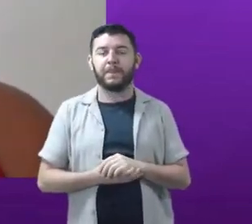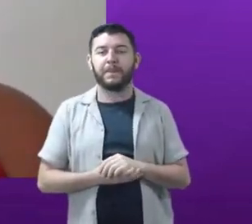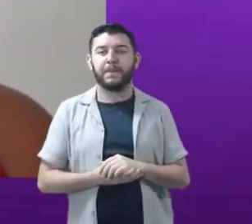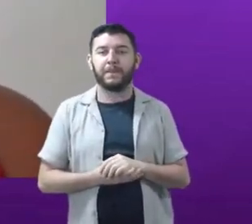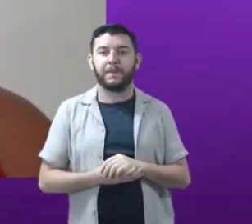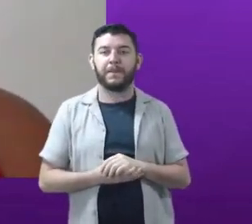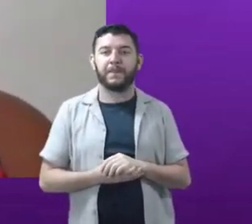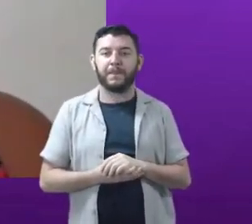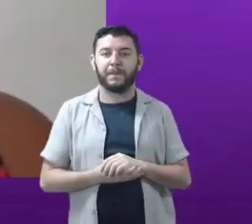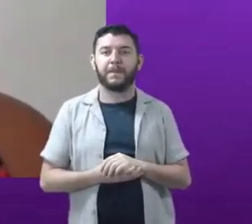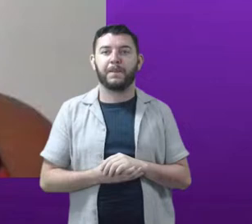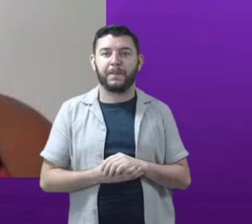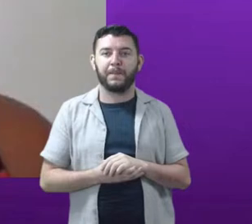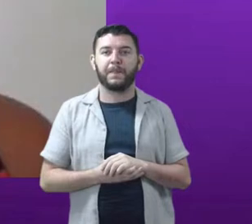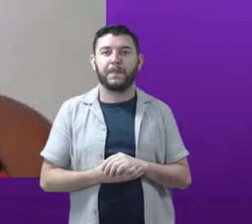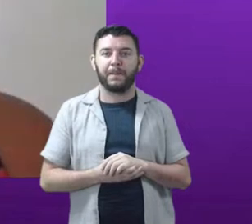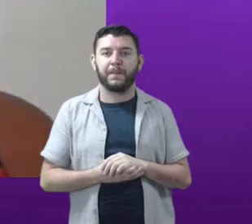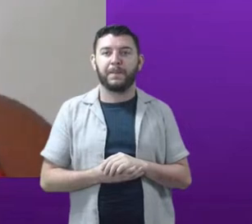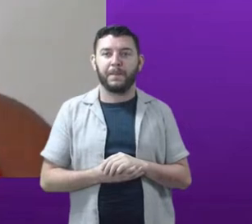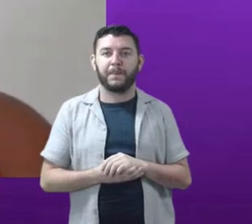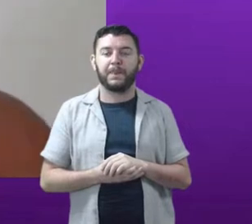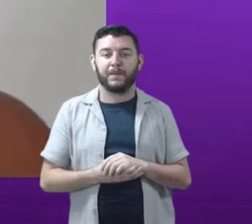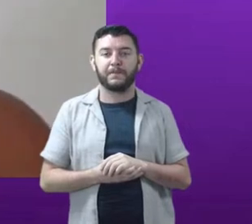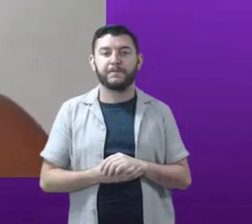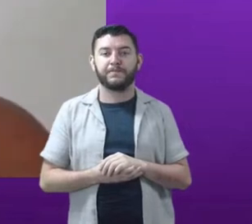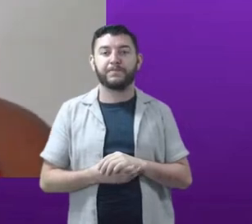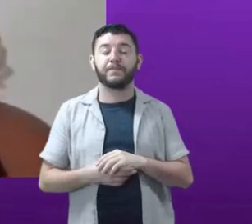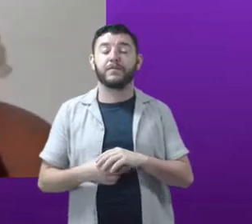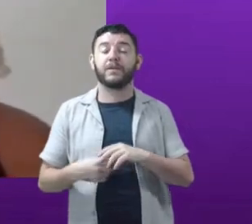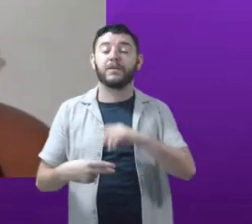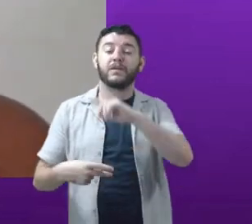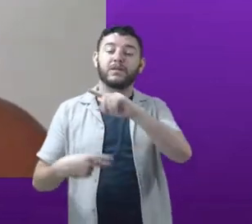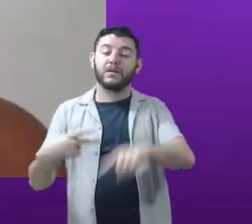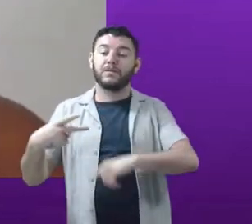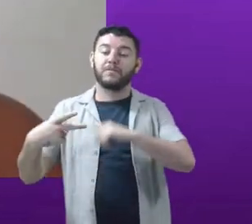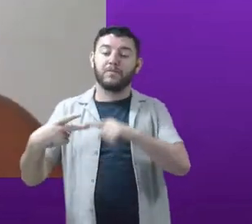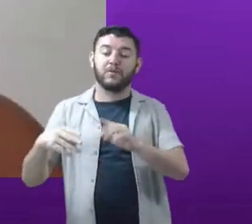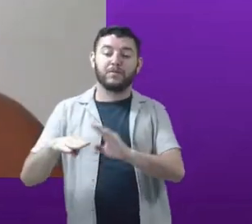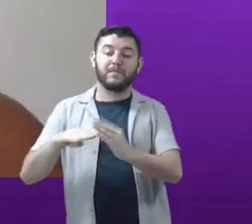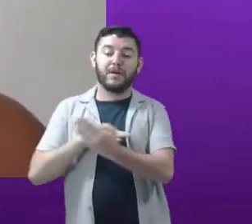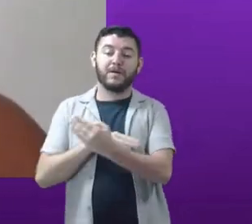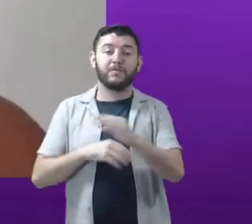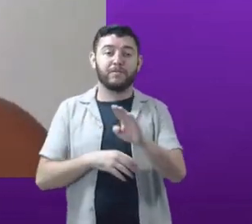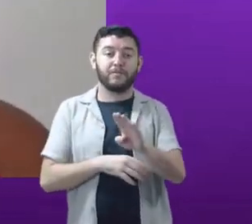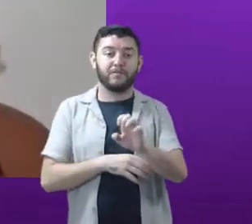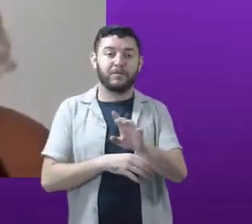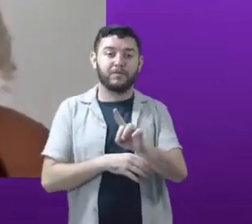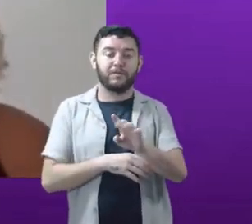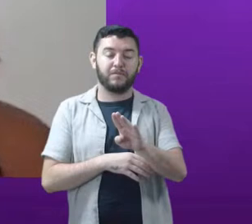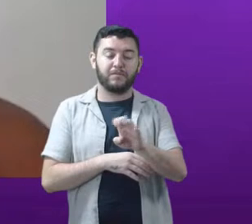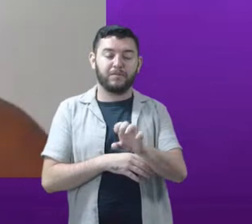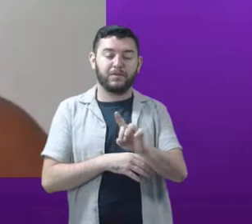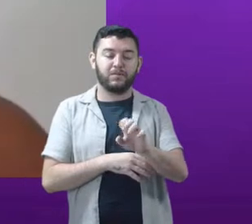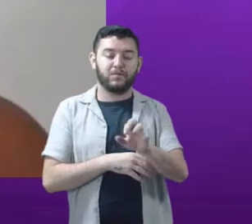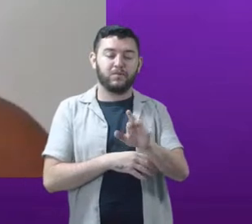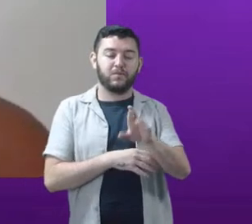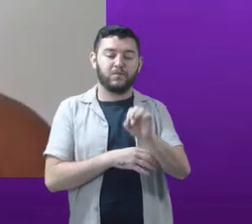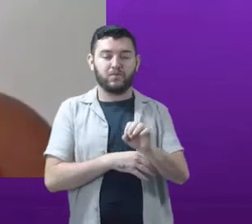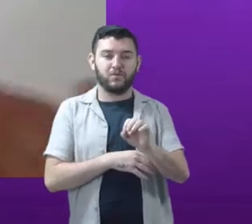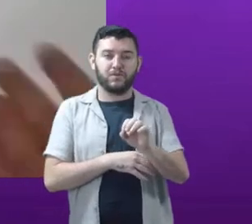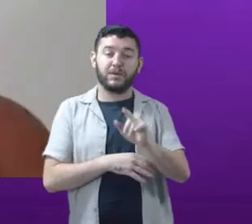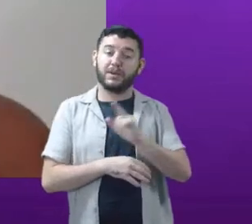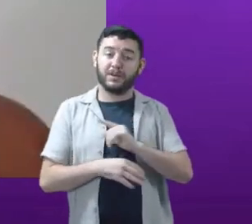né, aconteceu com o bairro de Bebedouro, parte dele é classe média alta e parte dele é